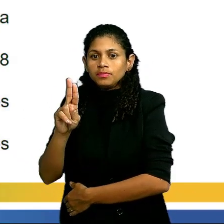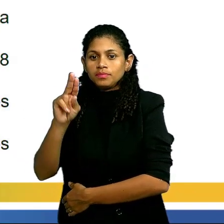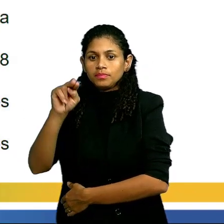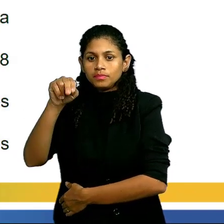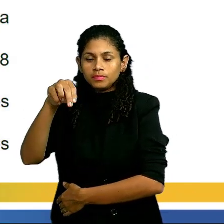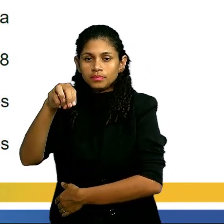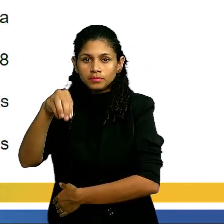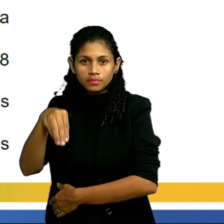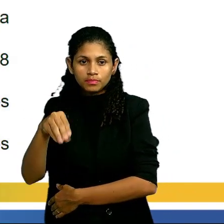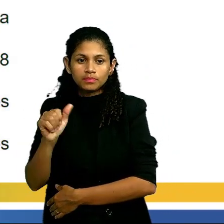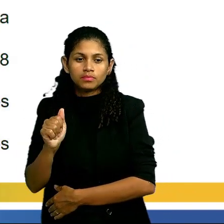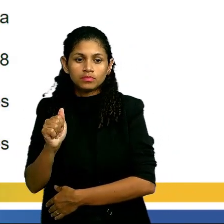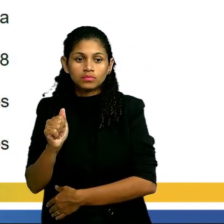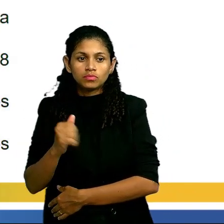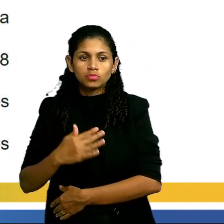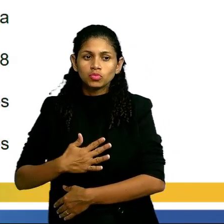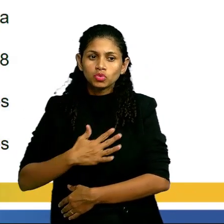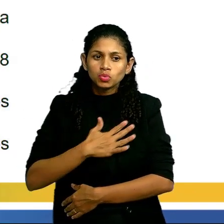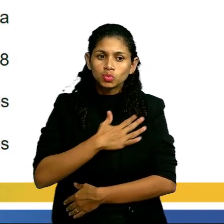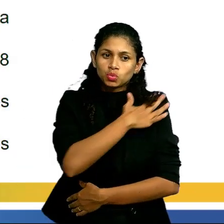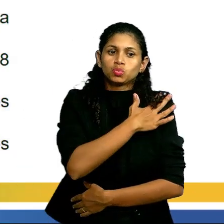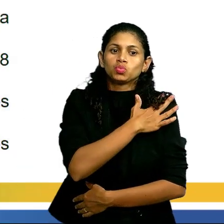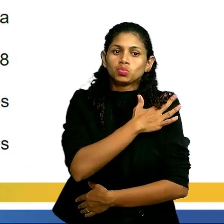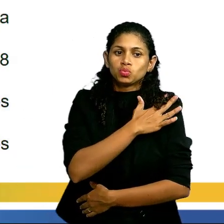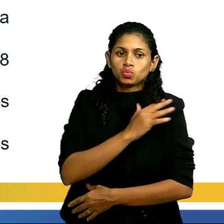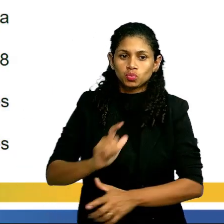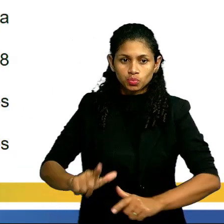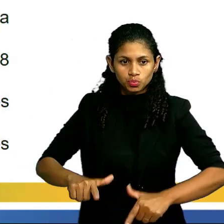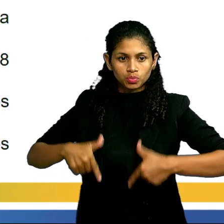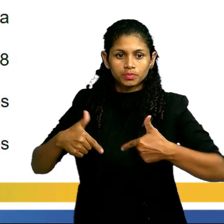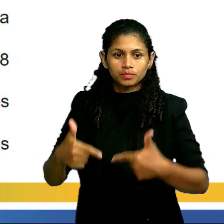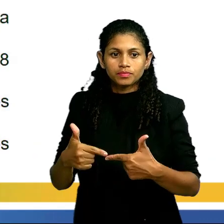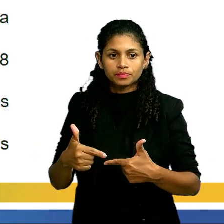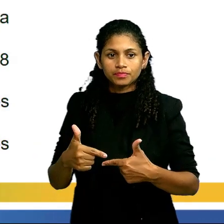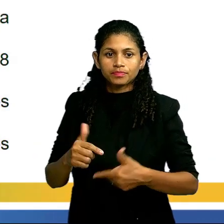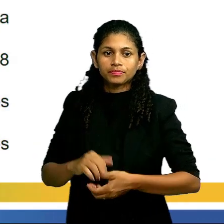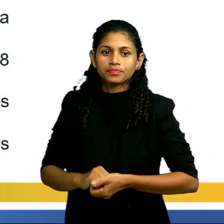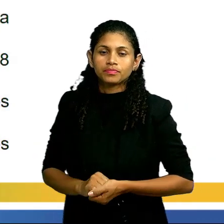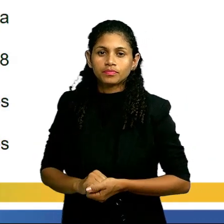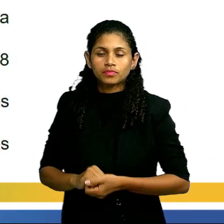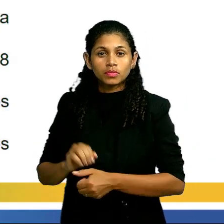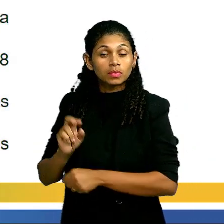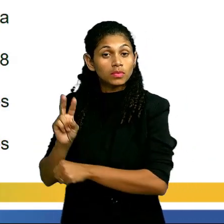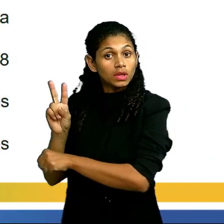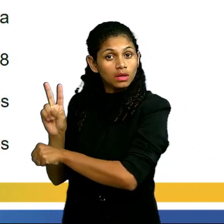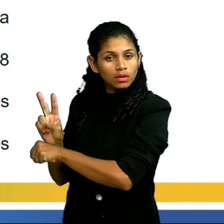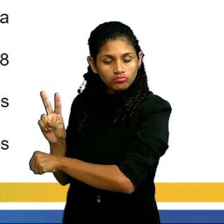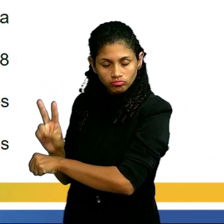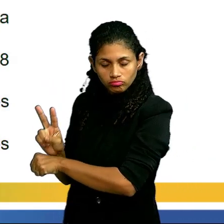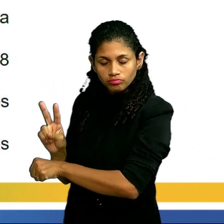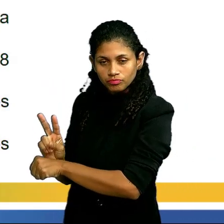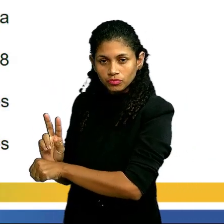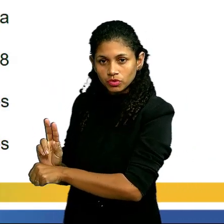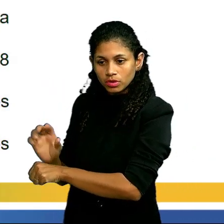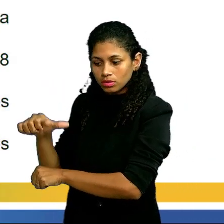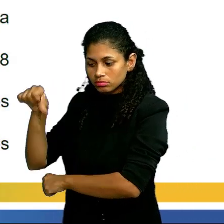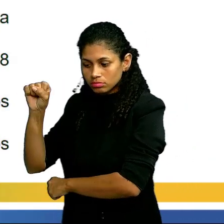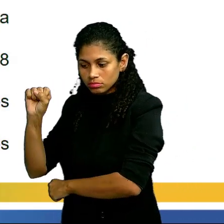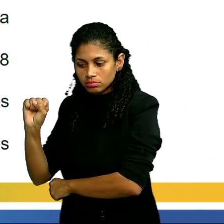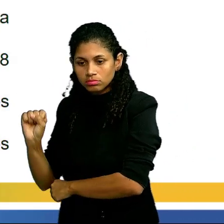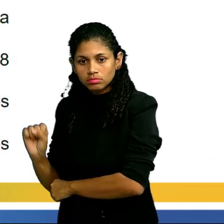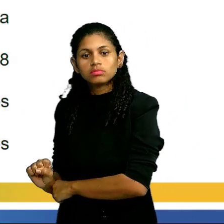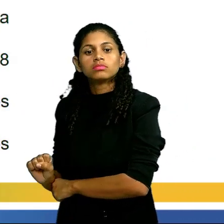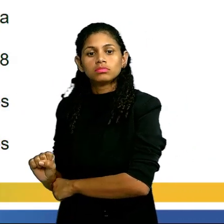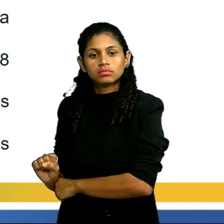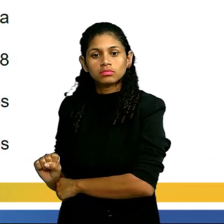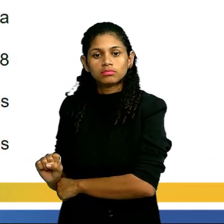policial, reunindo um grupo de aliados internacionais para ajudar a Coreia do Sul. Então, a gente lembrou hoje, né, o